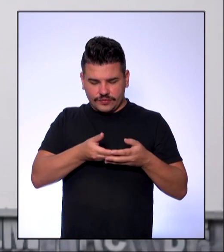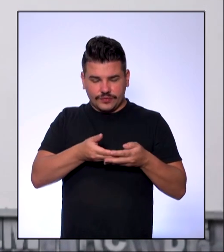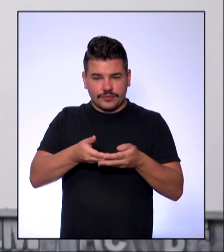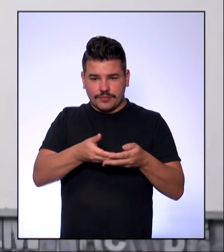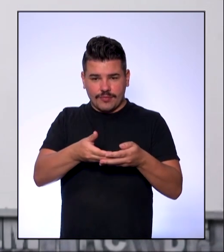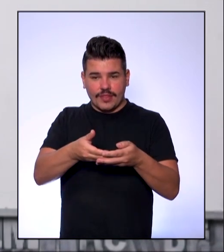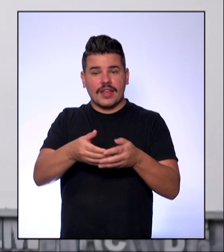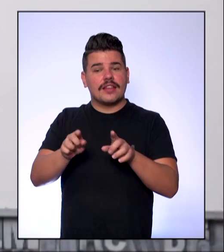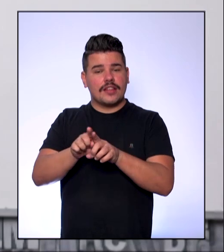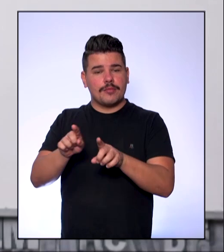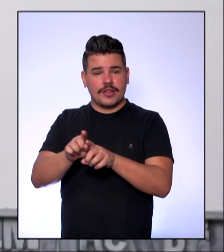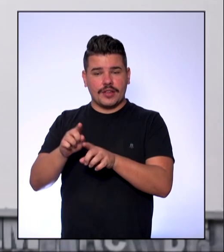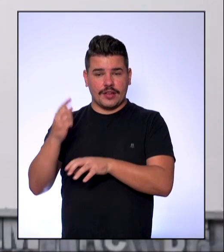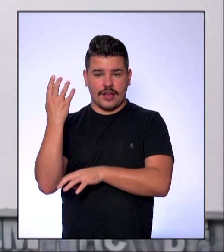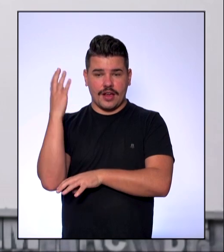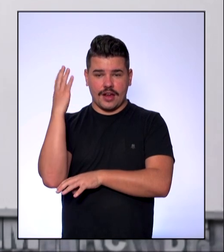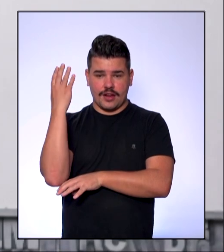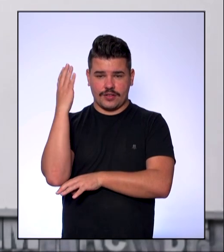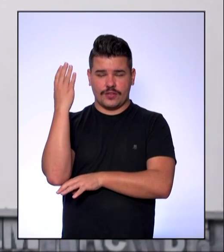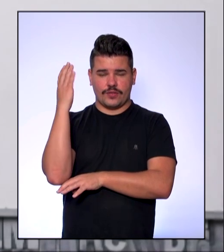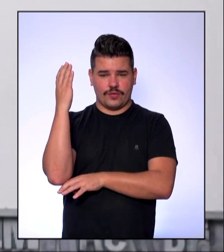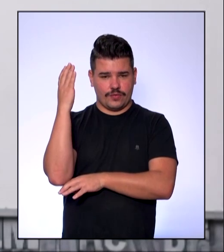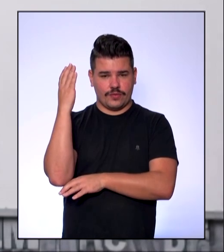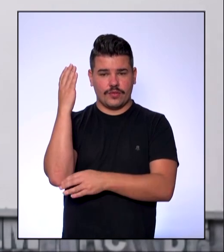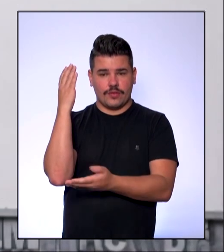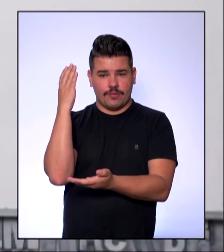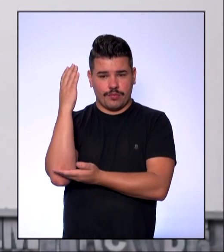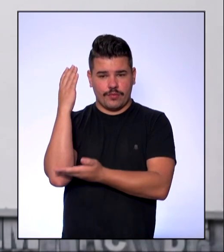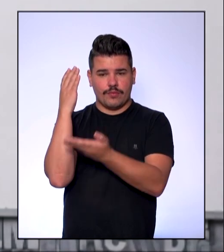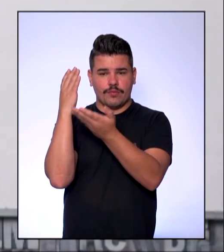que nós chamamos de